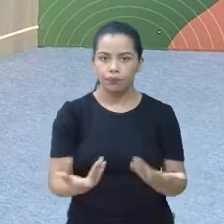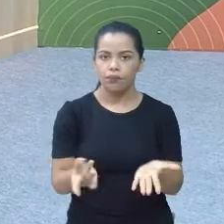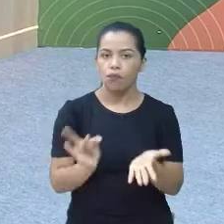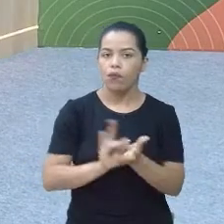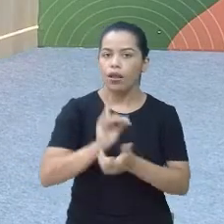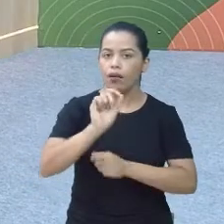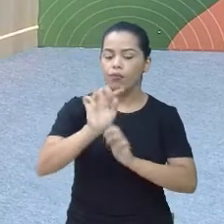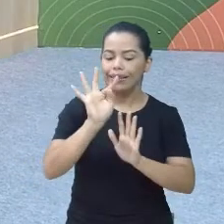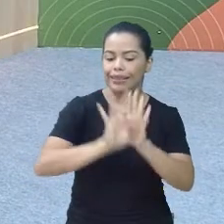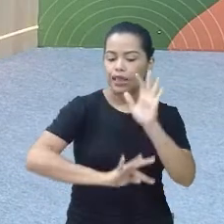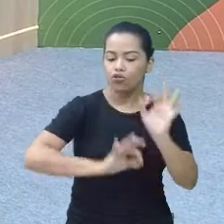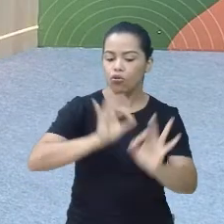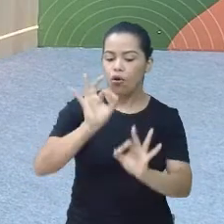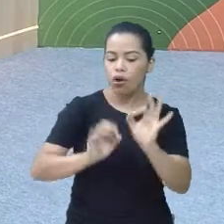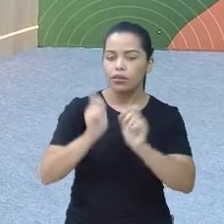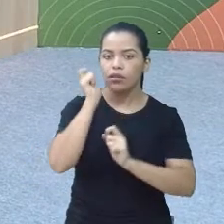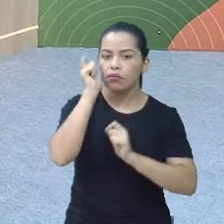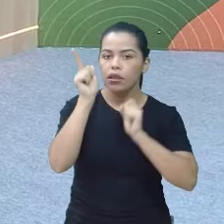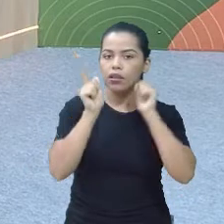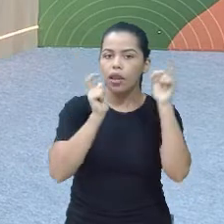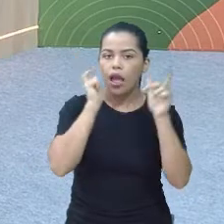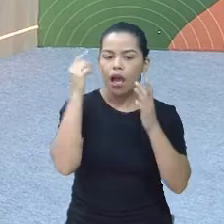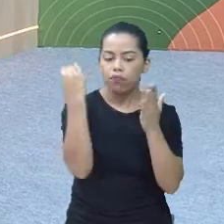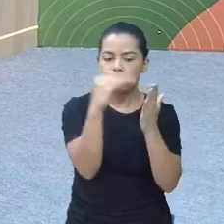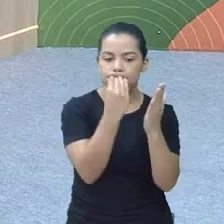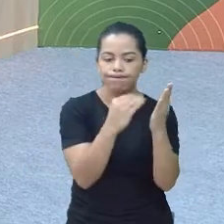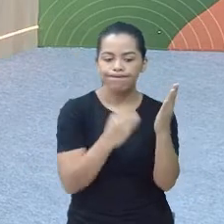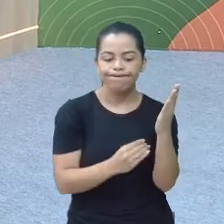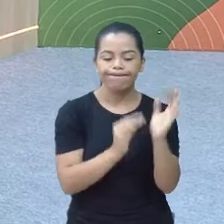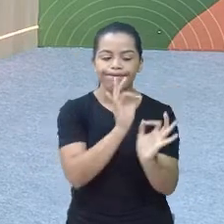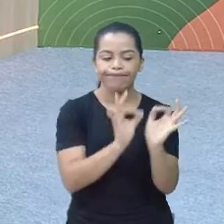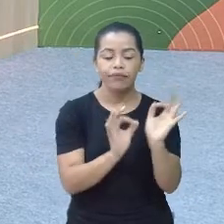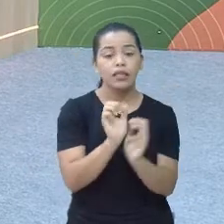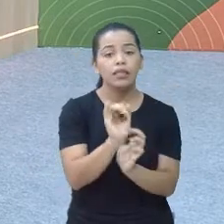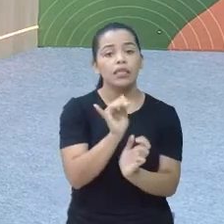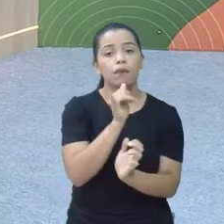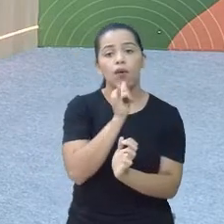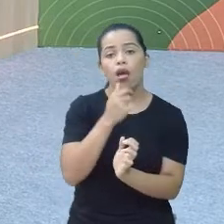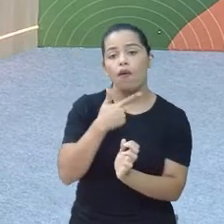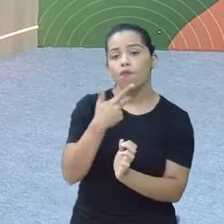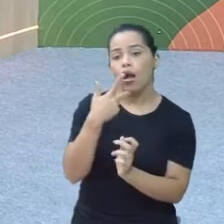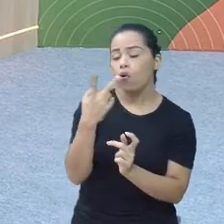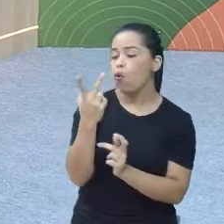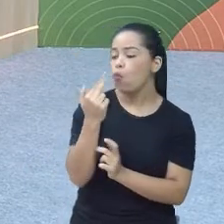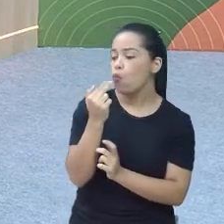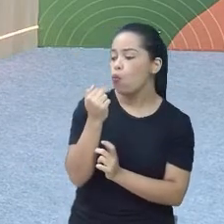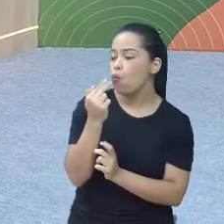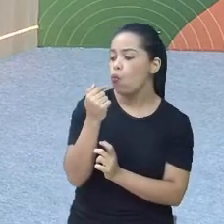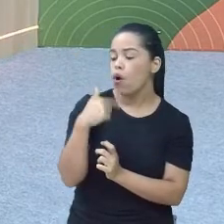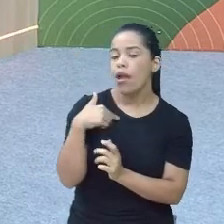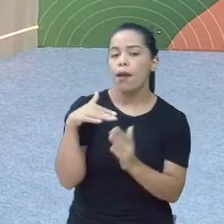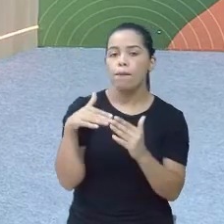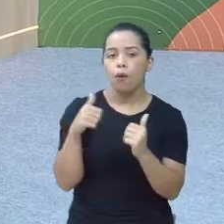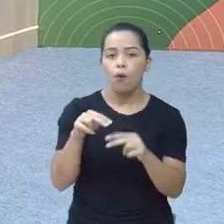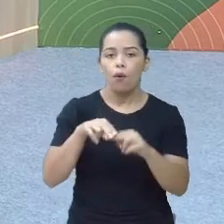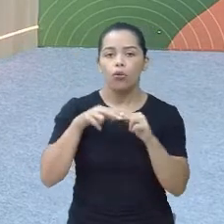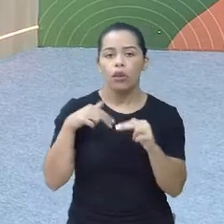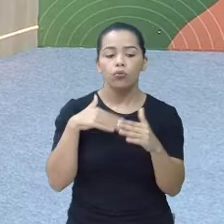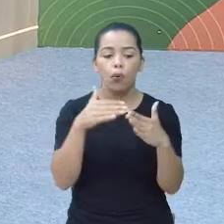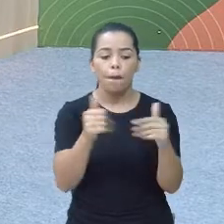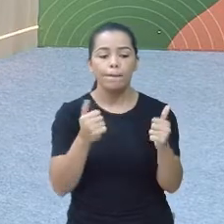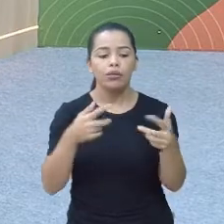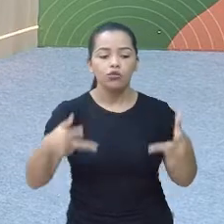de ideias, tá certo? Então, por exemplo, se eu falo assim, eu sou vegetariana e por isso pedi uma salada, o